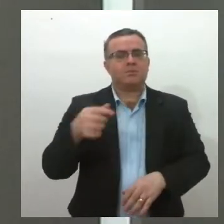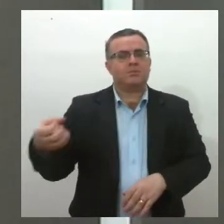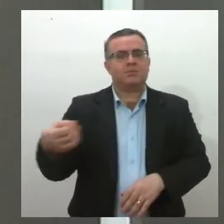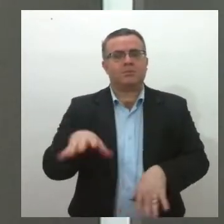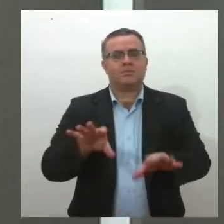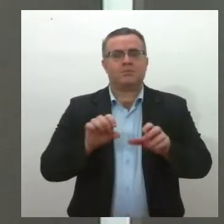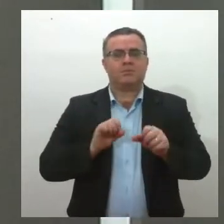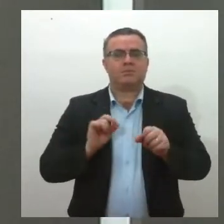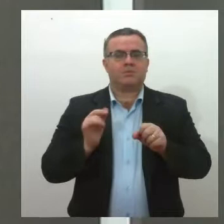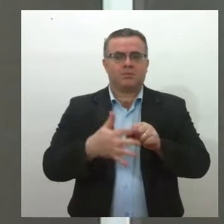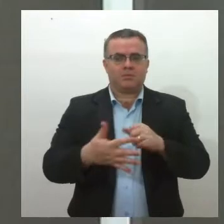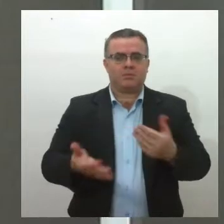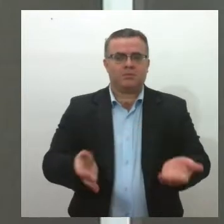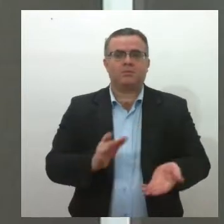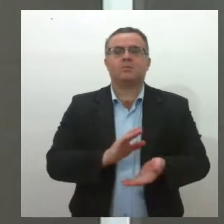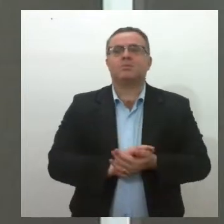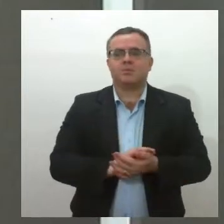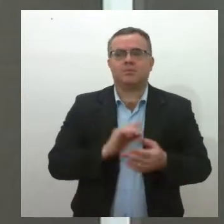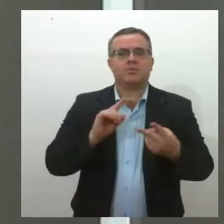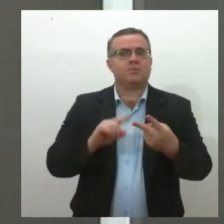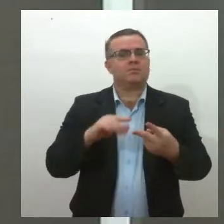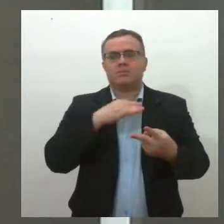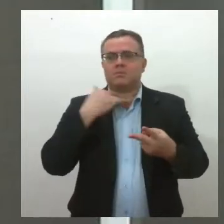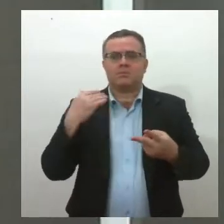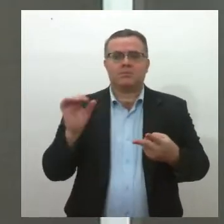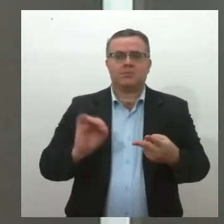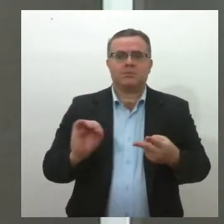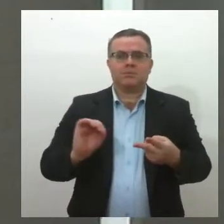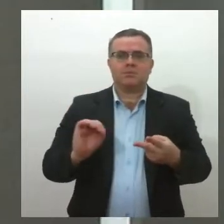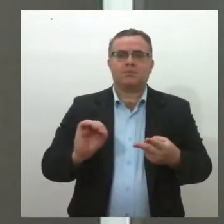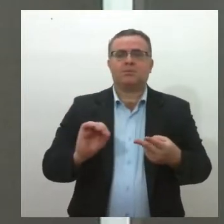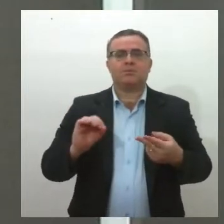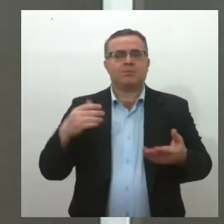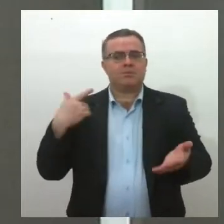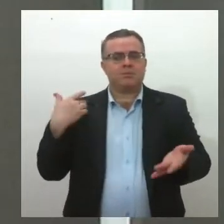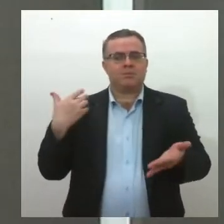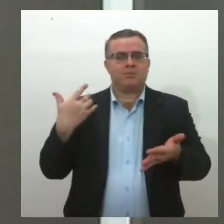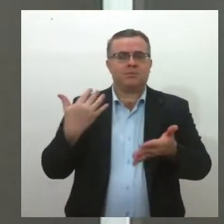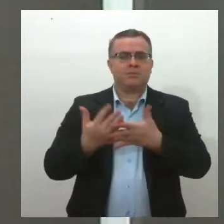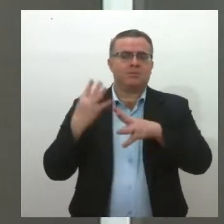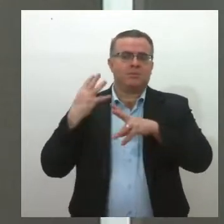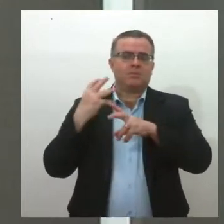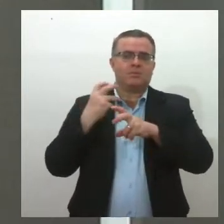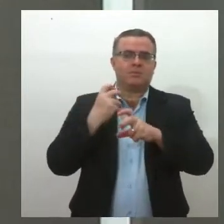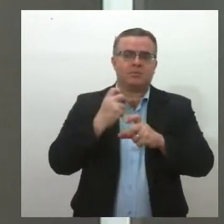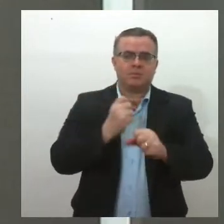de Covid-19. Não houve óbitos. Desde o início da pandemia,